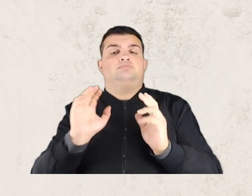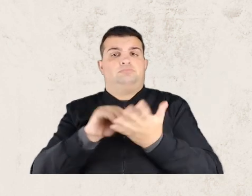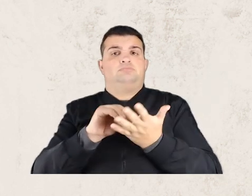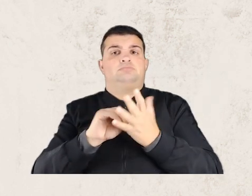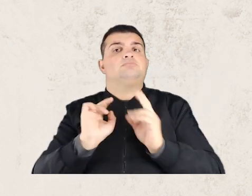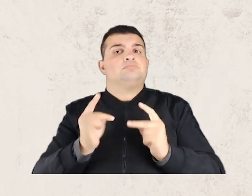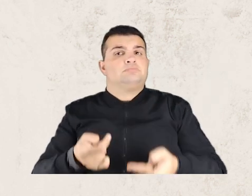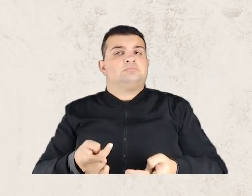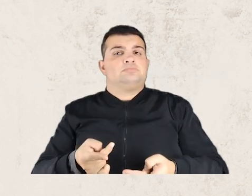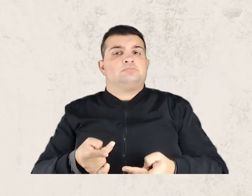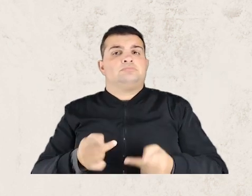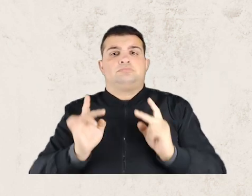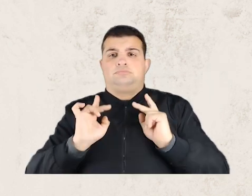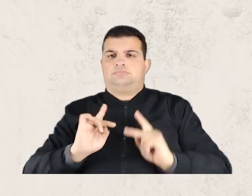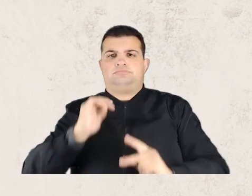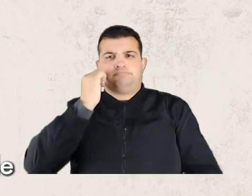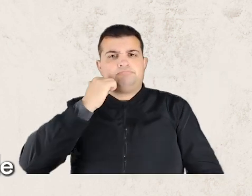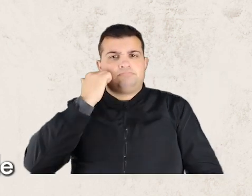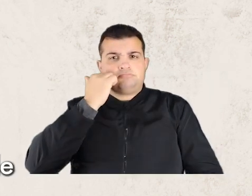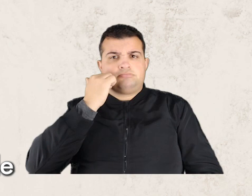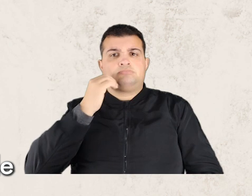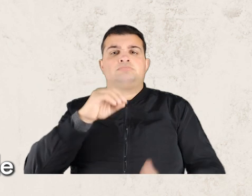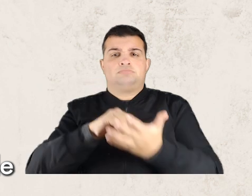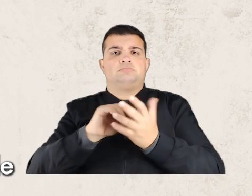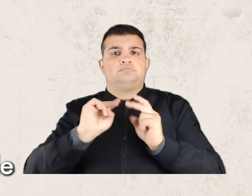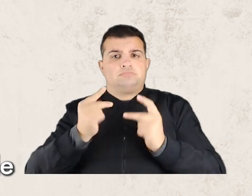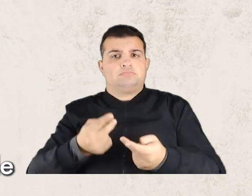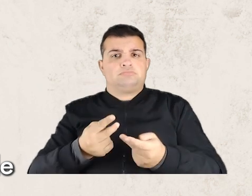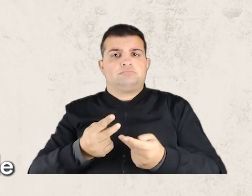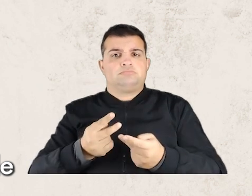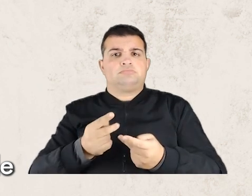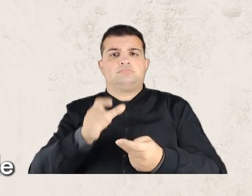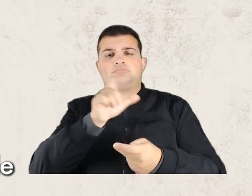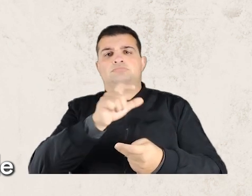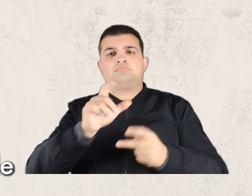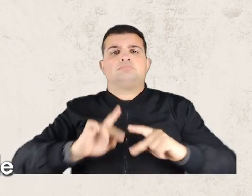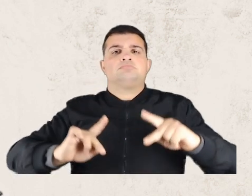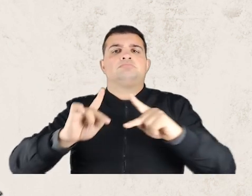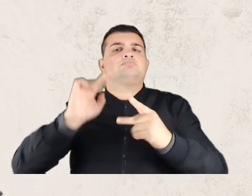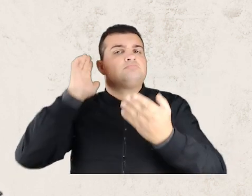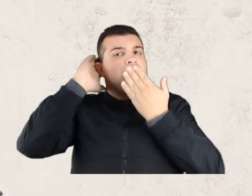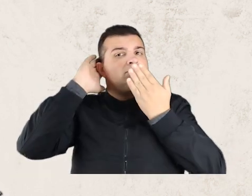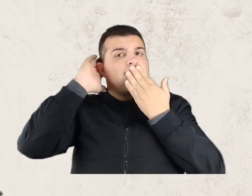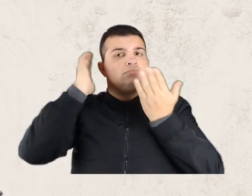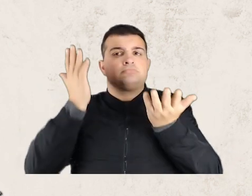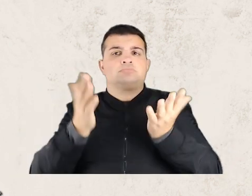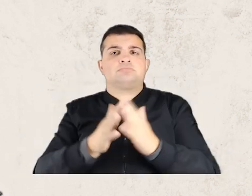Essa manutenção, ela produz efeitos de não reconhecimento da humanidade de quem foge a isso,